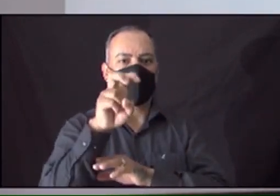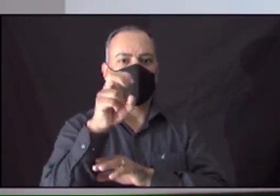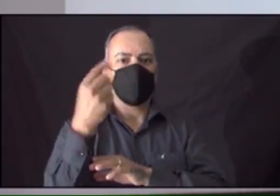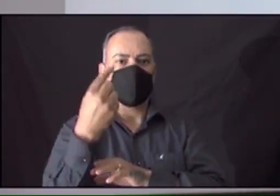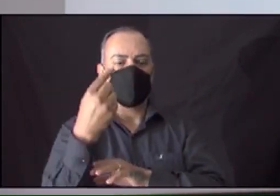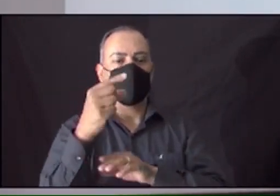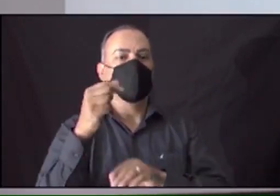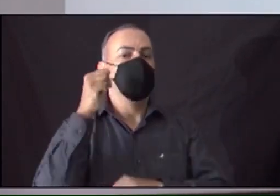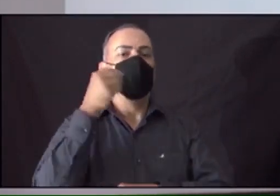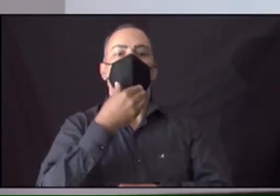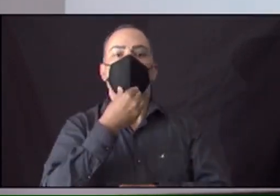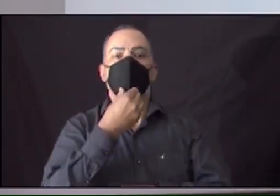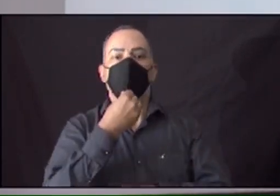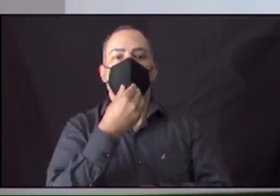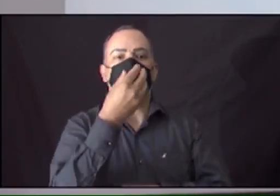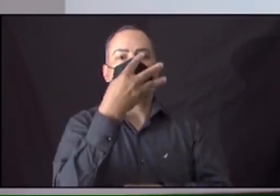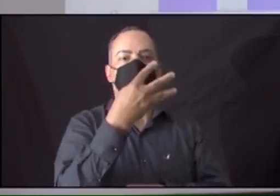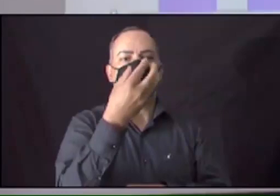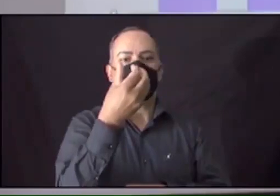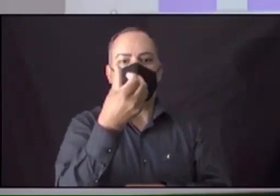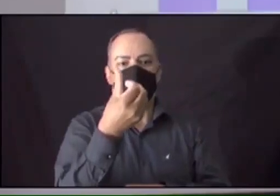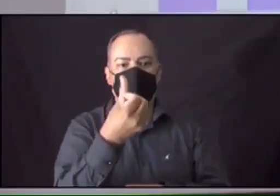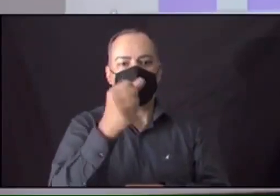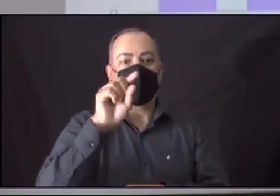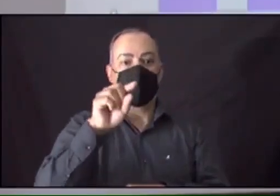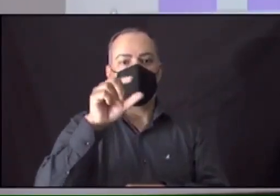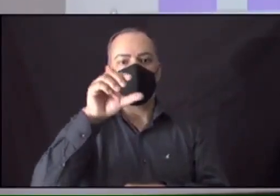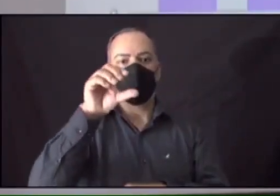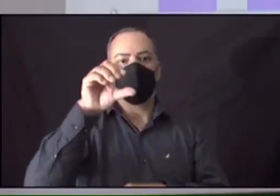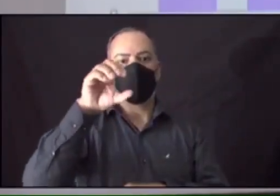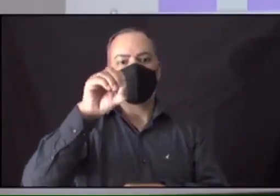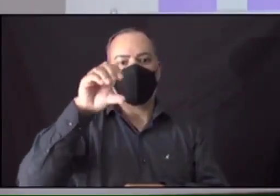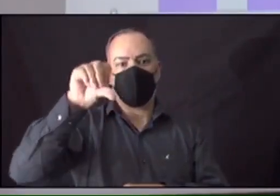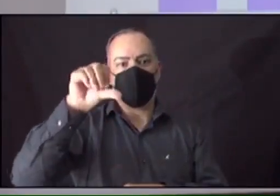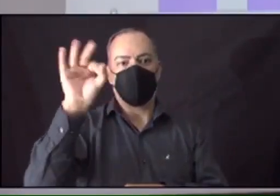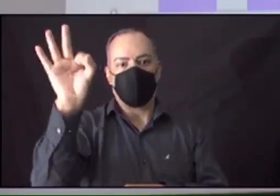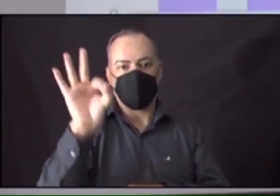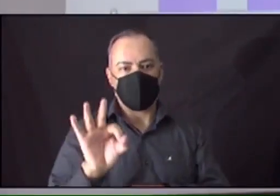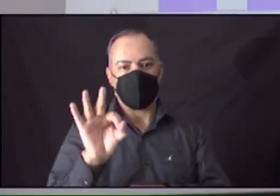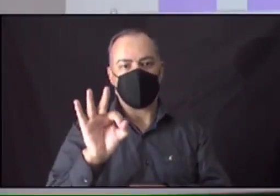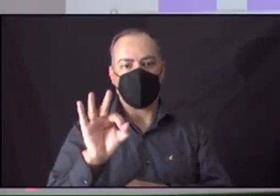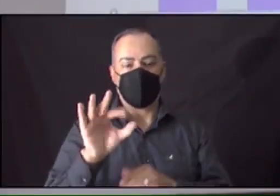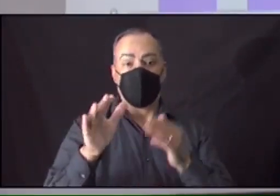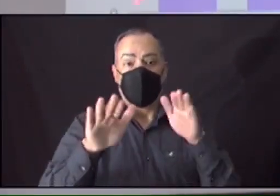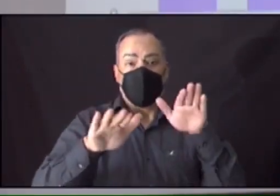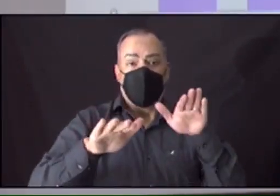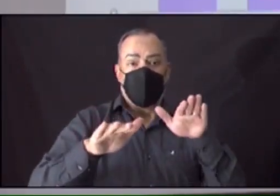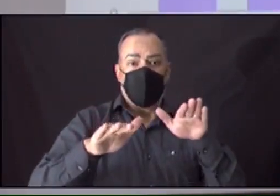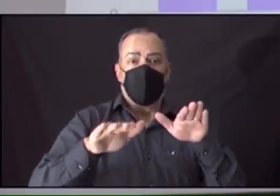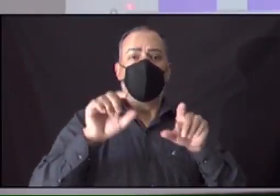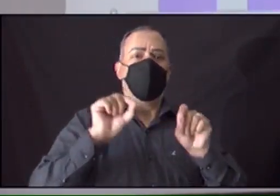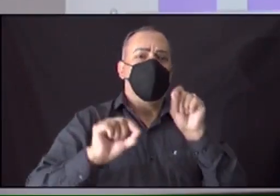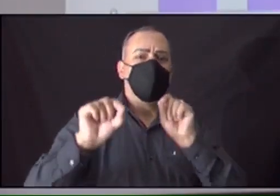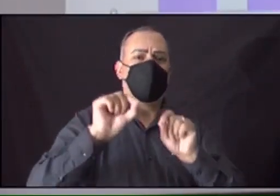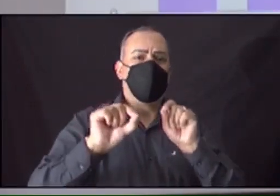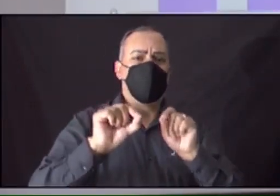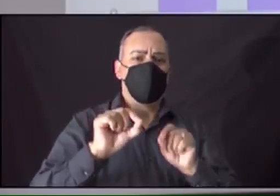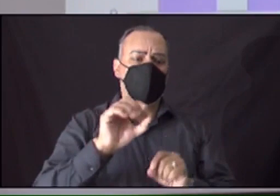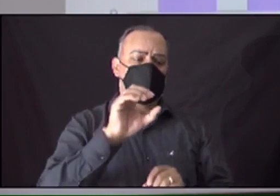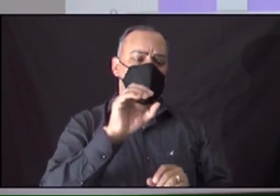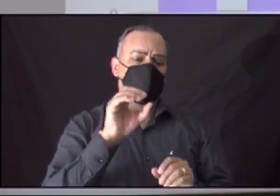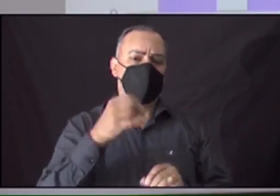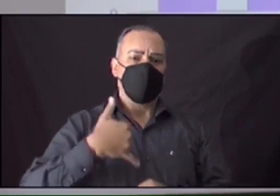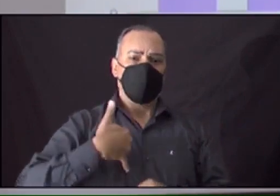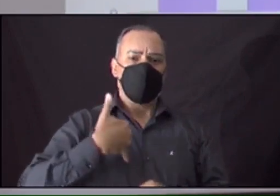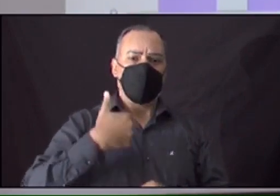população masculina 46,9%. A faixa etária, então, de 0 a 10 anos, nós tivemos, nesse período